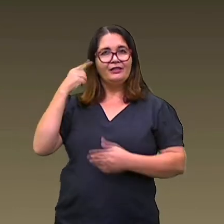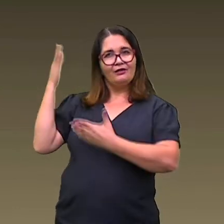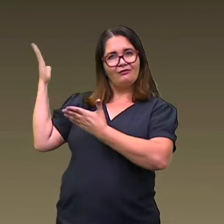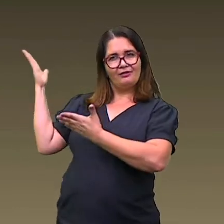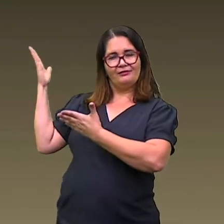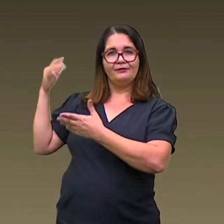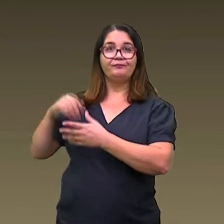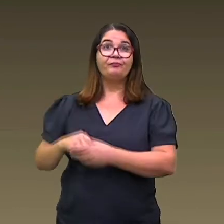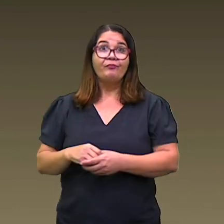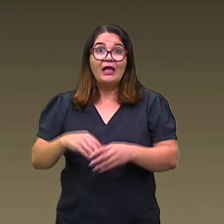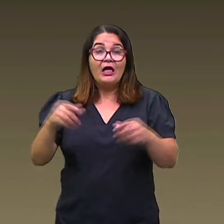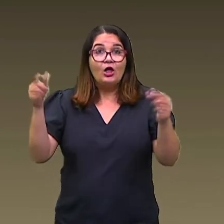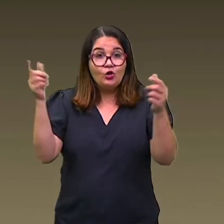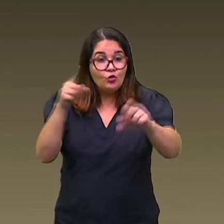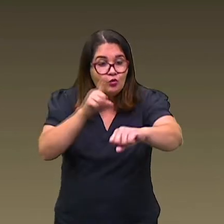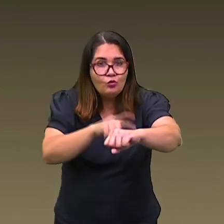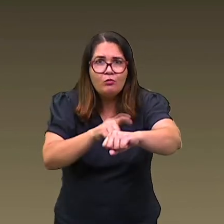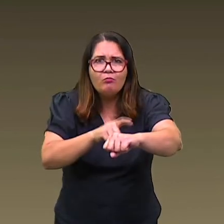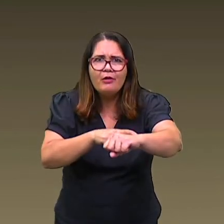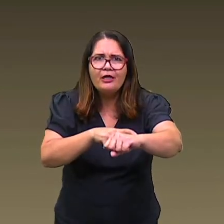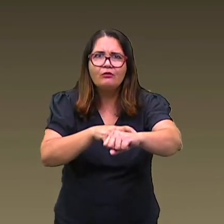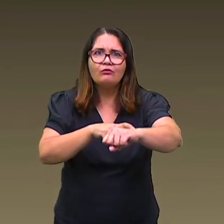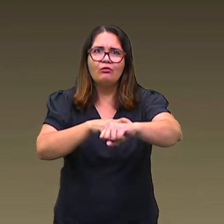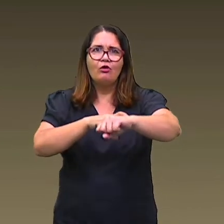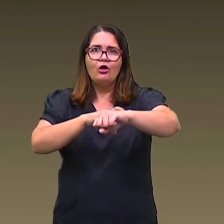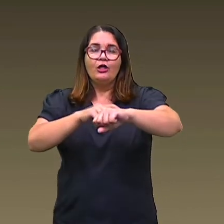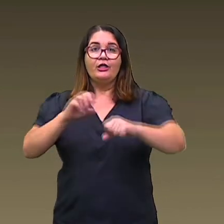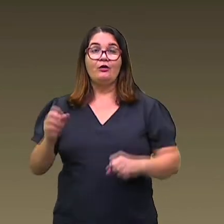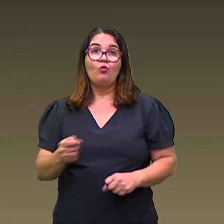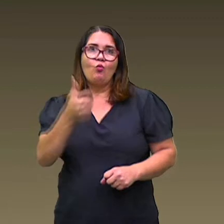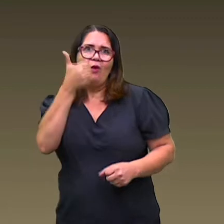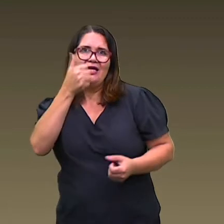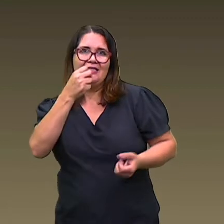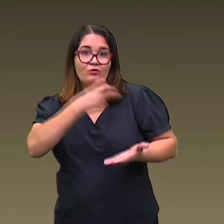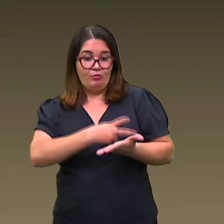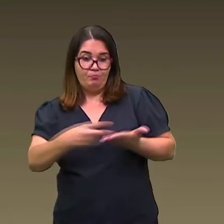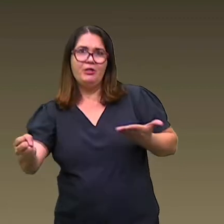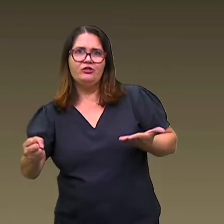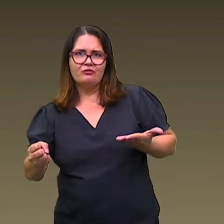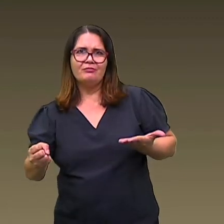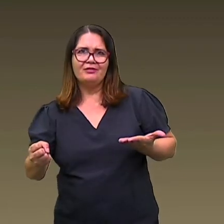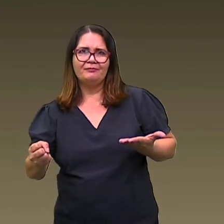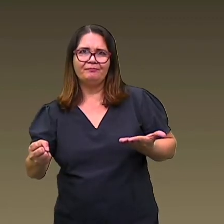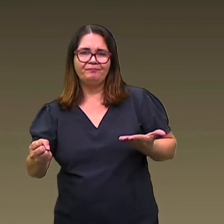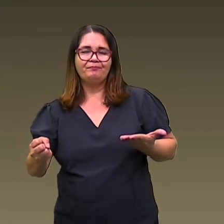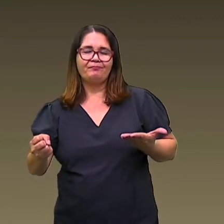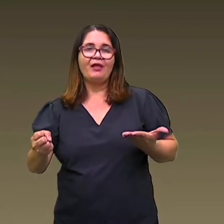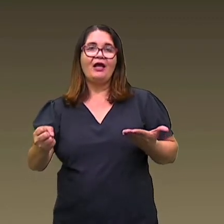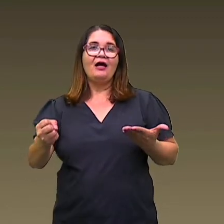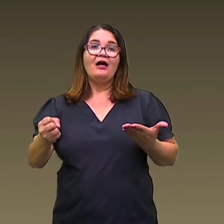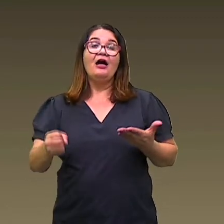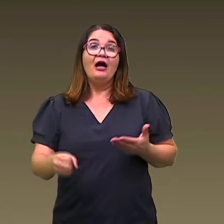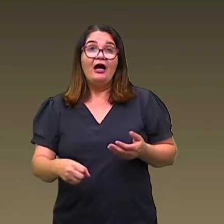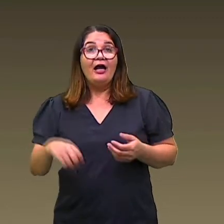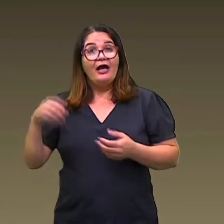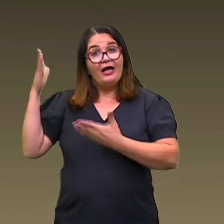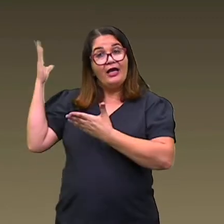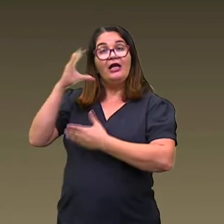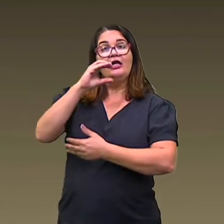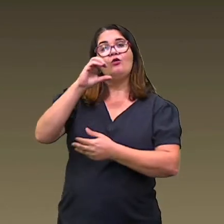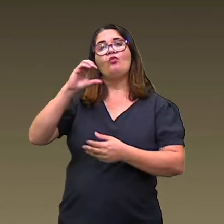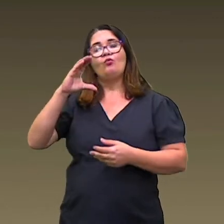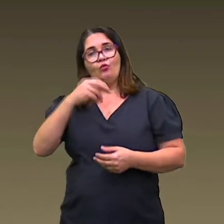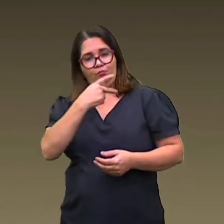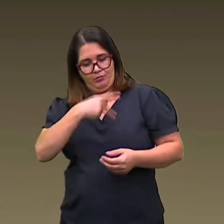acusado contra os crimes, sofreu o impeachment. O que é que ele fez? Ele renunciou o cargo durante